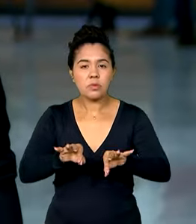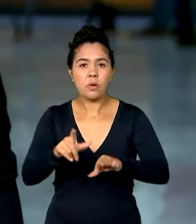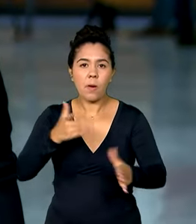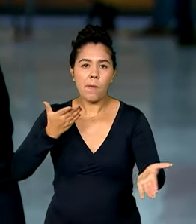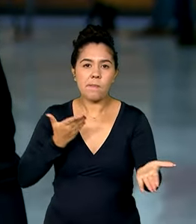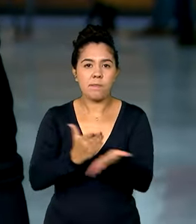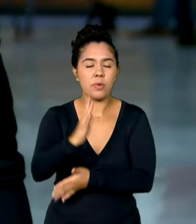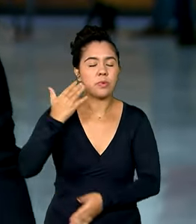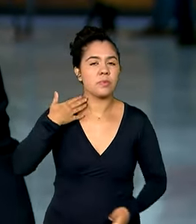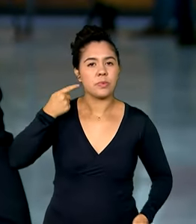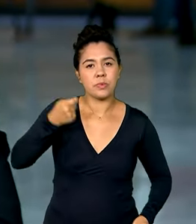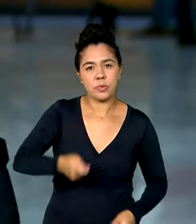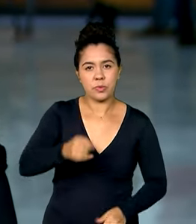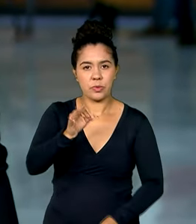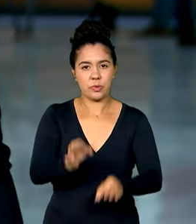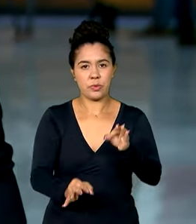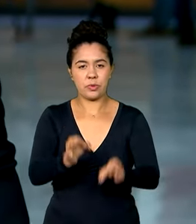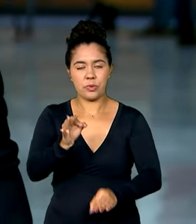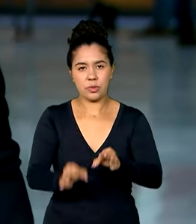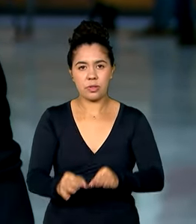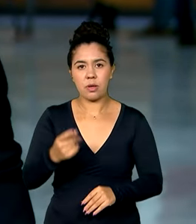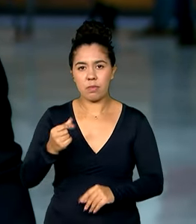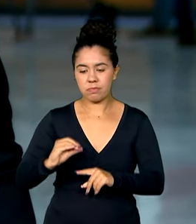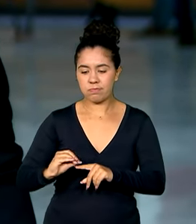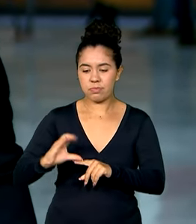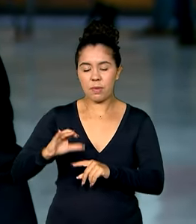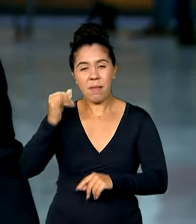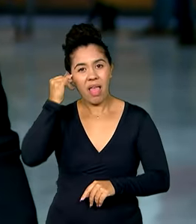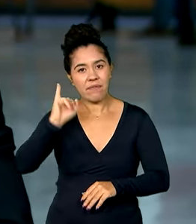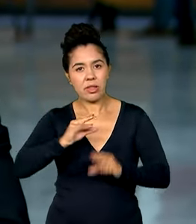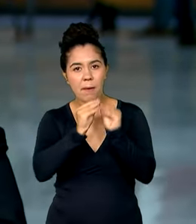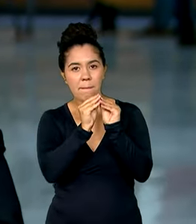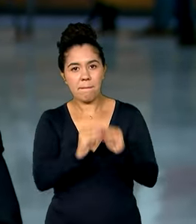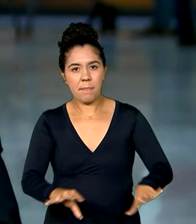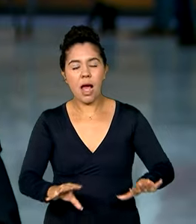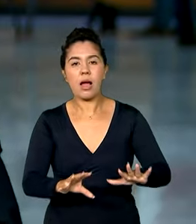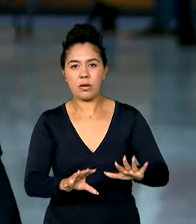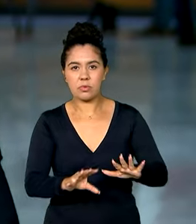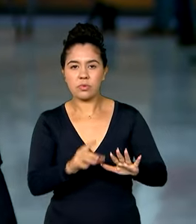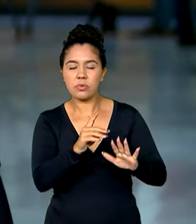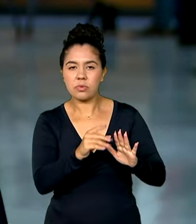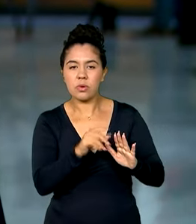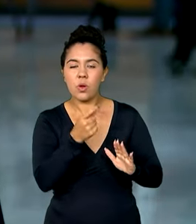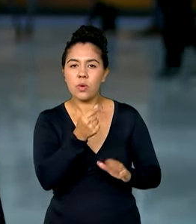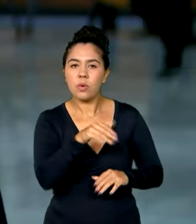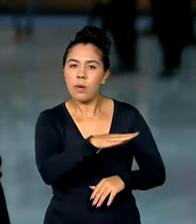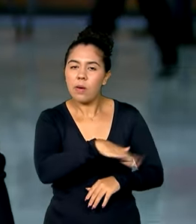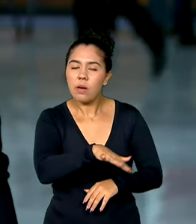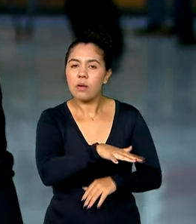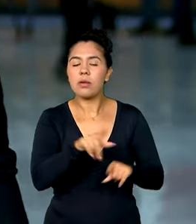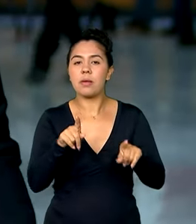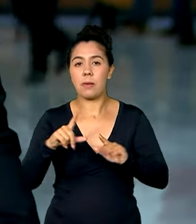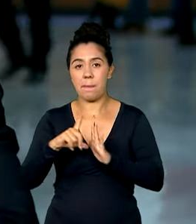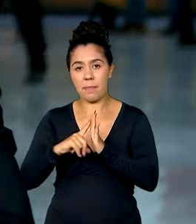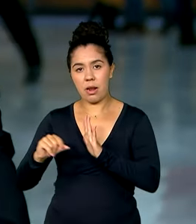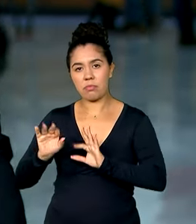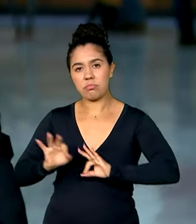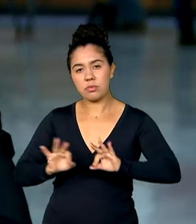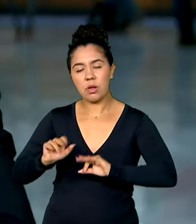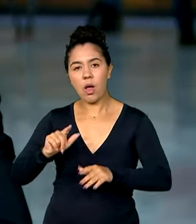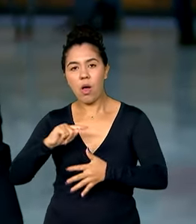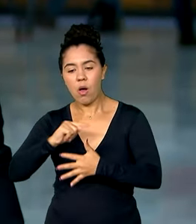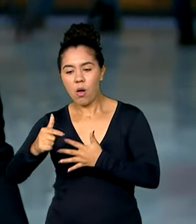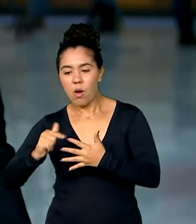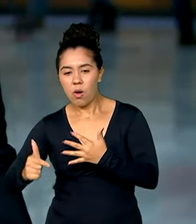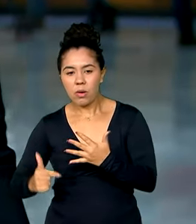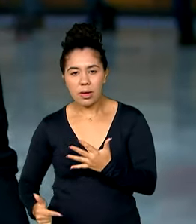de recursos extras sem impactar no arcabouço fiscal. O Planalto também prepara outras medidas, como a criação do